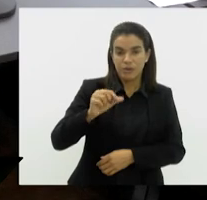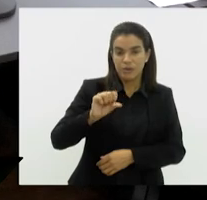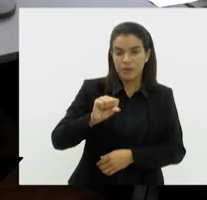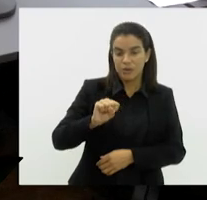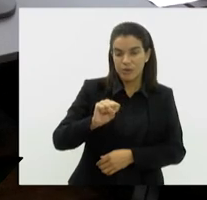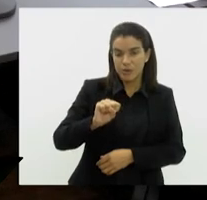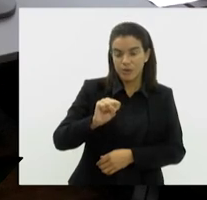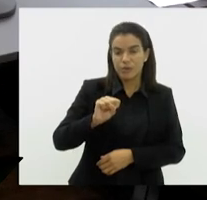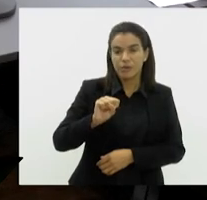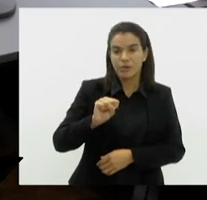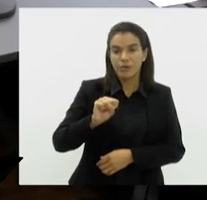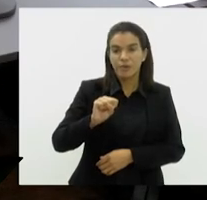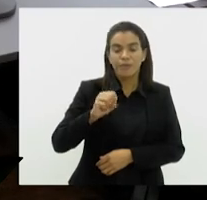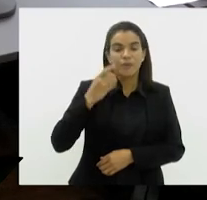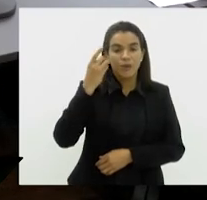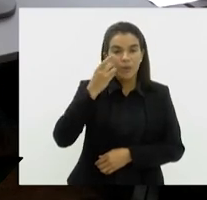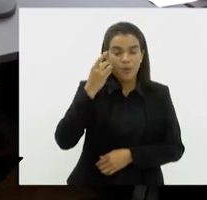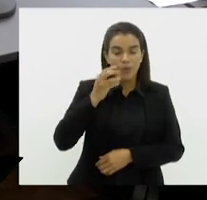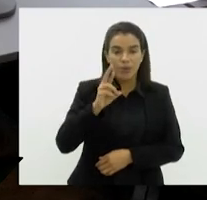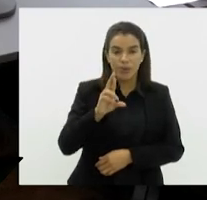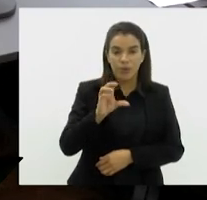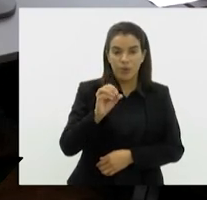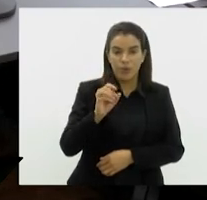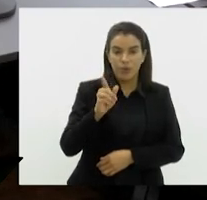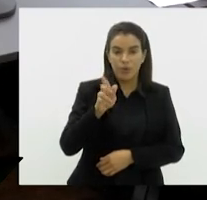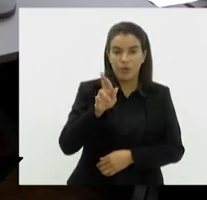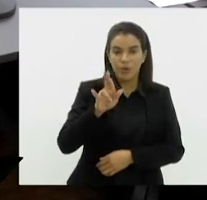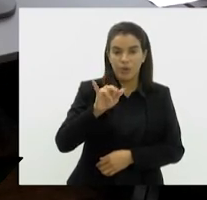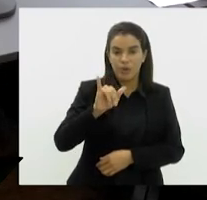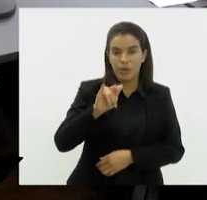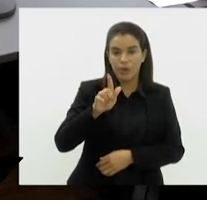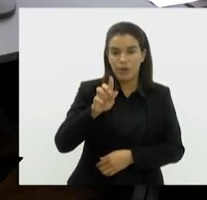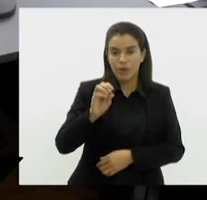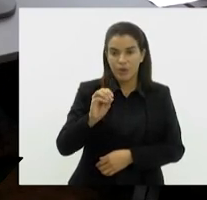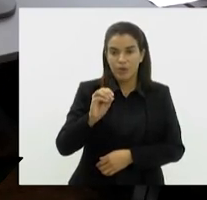8 autores, inclusive o deputado Rodrigo Amorim.